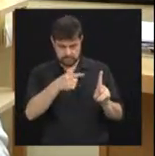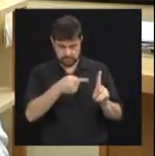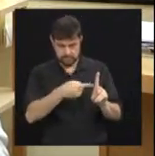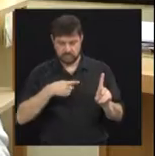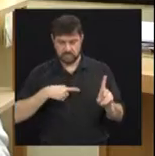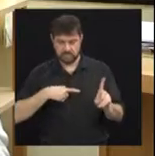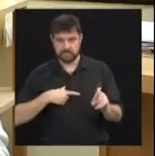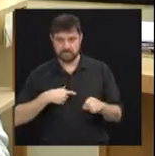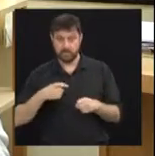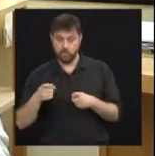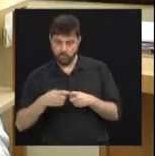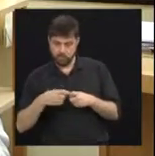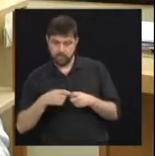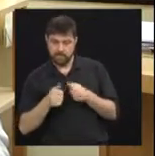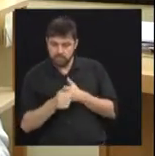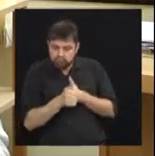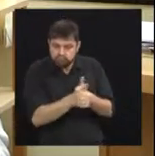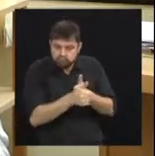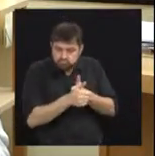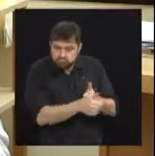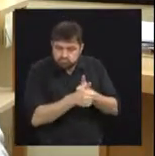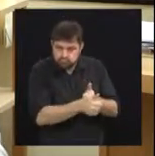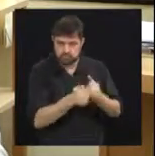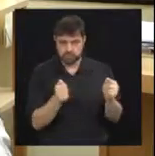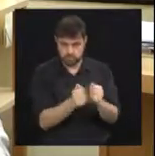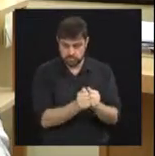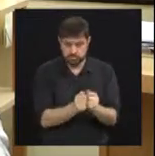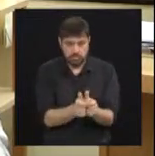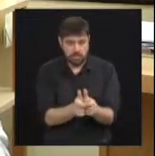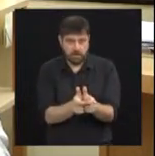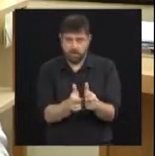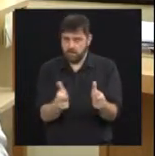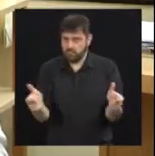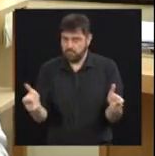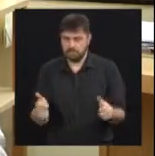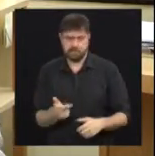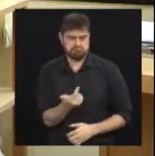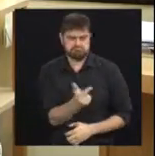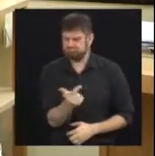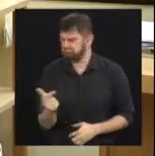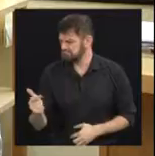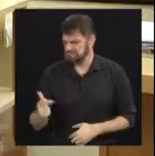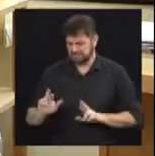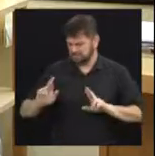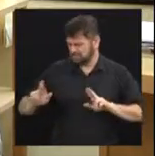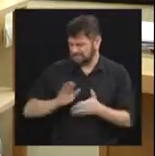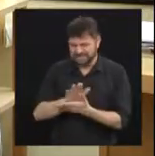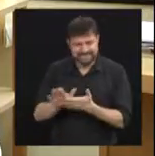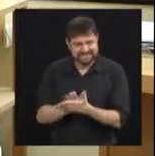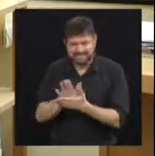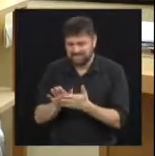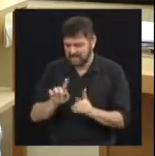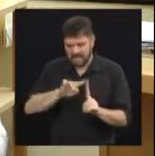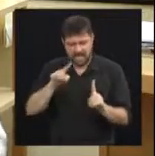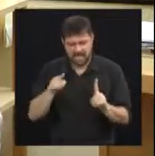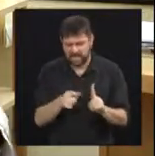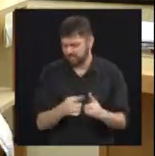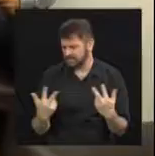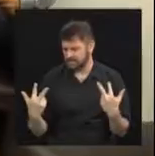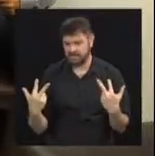um obstetra, mas na imensa maioria dos casos não há qualquer obstáculo,